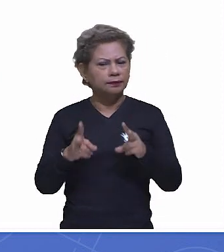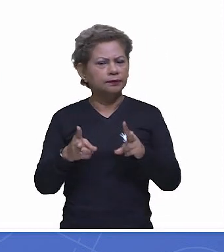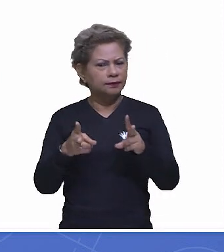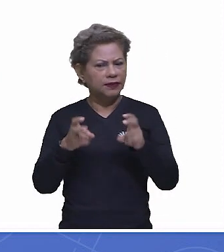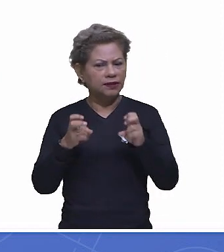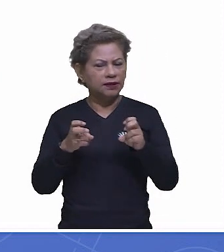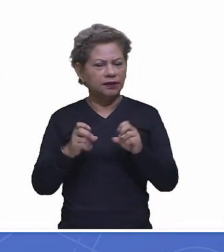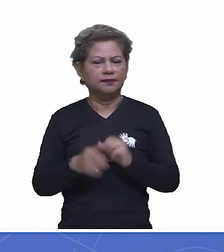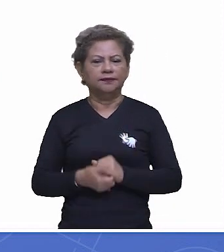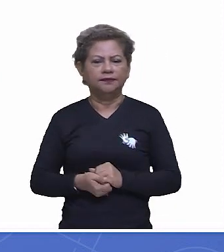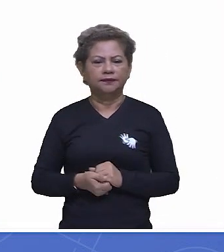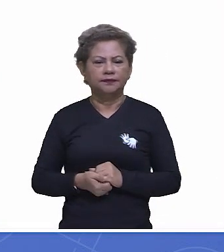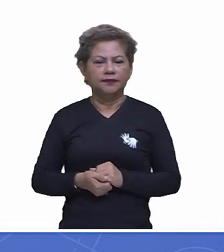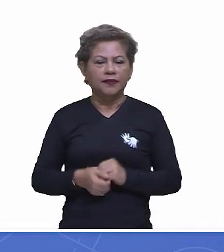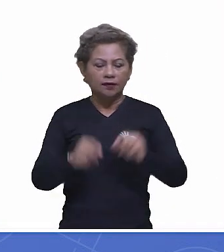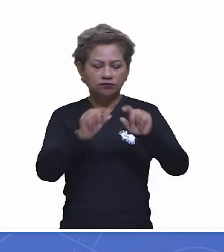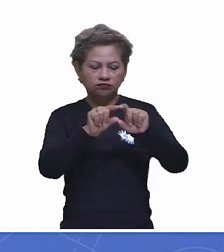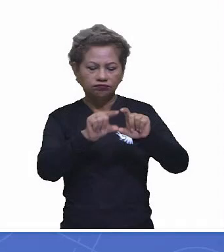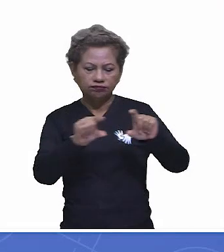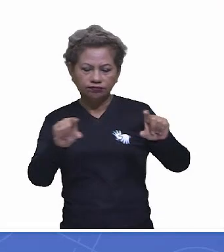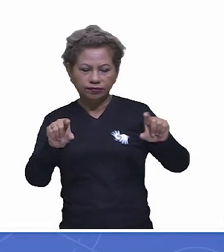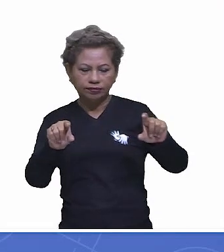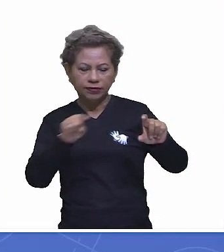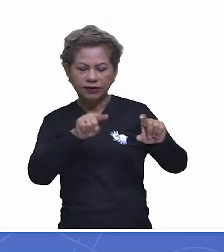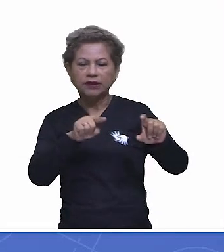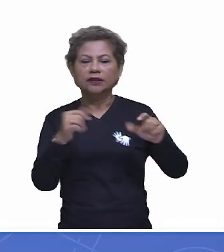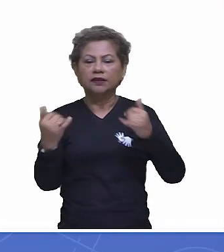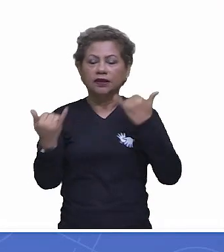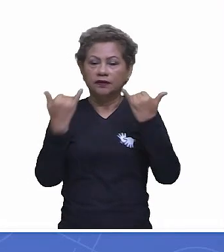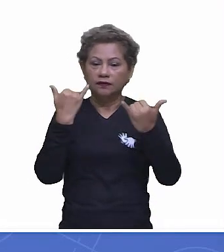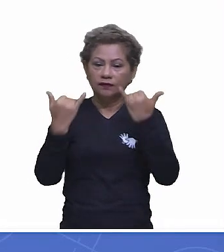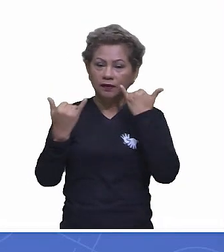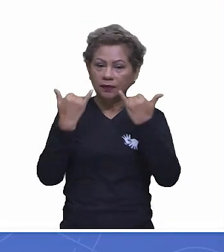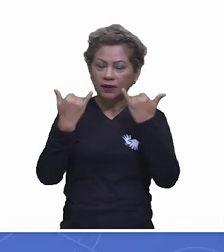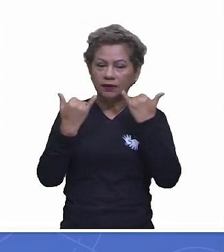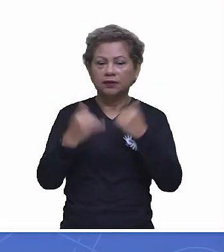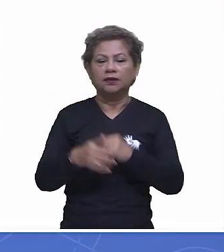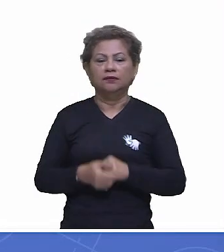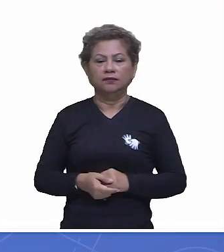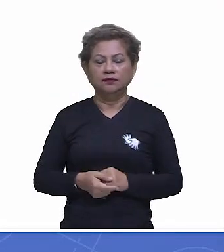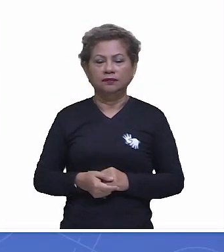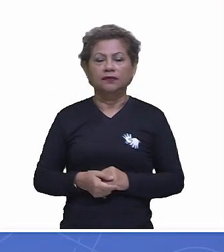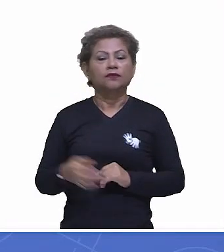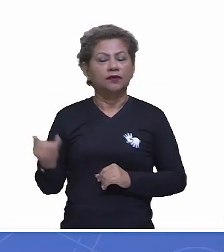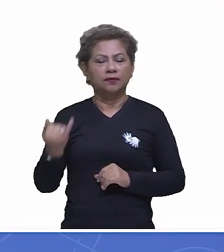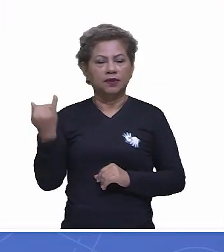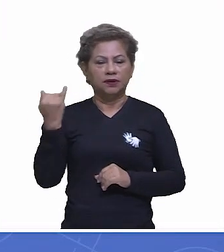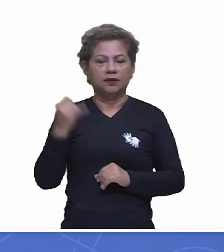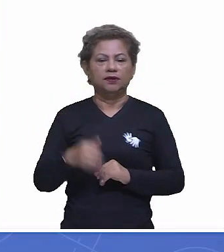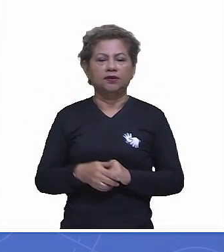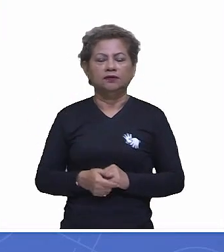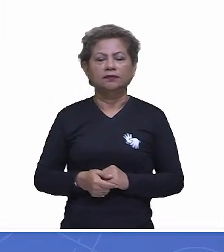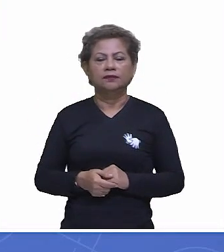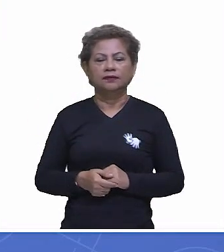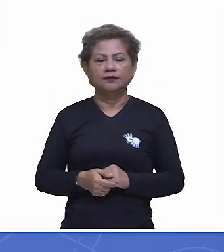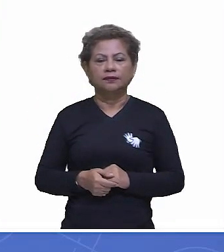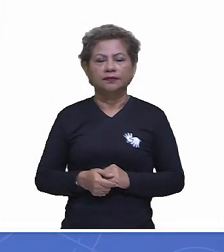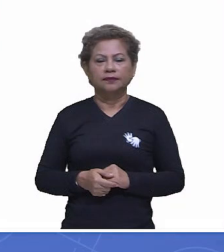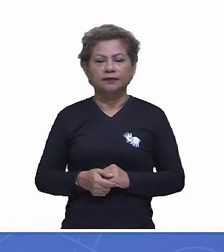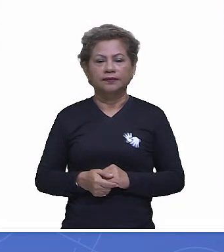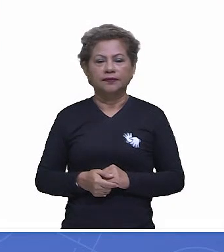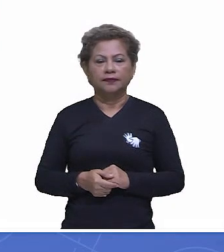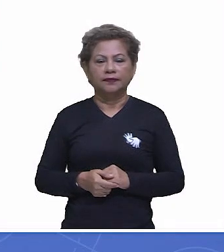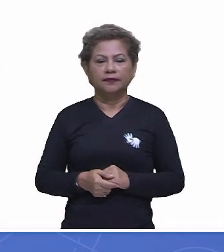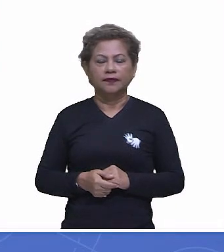Quem foi aí nessa primeira questão, tá, gente? Só uma informação importante. Nesse primeiro período, alguém que foi levado a crer que a resposta